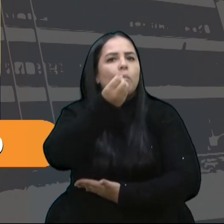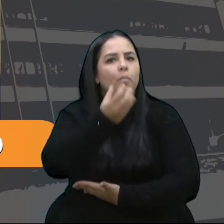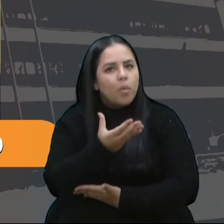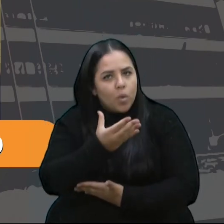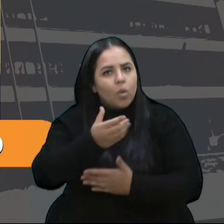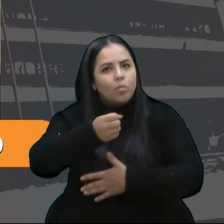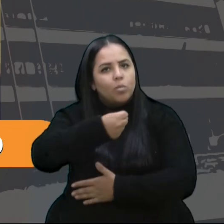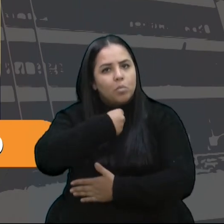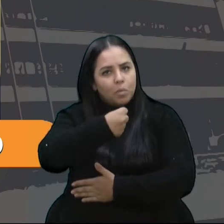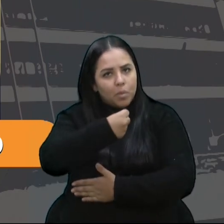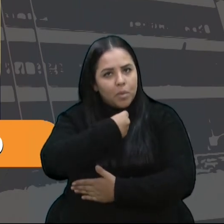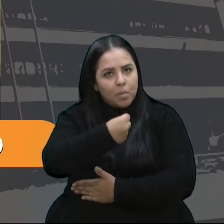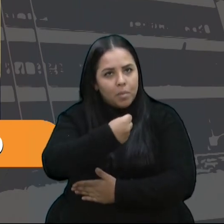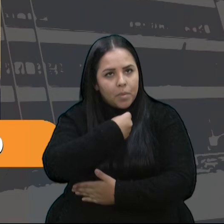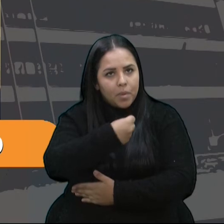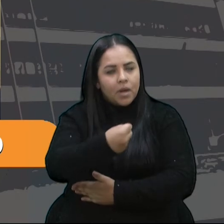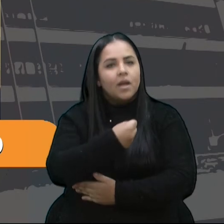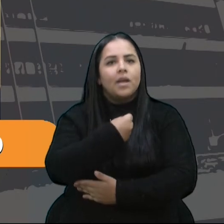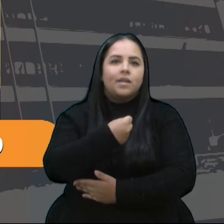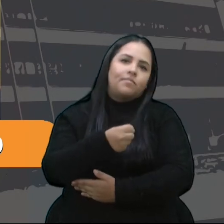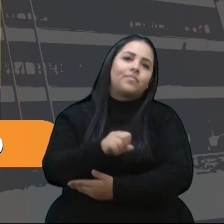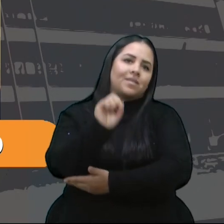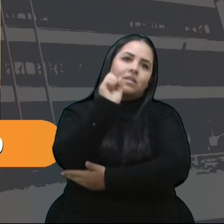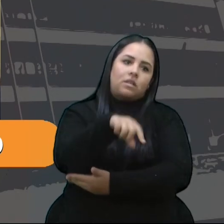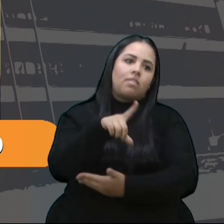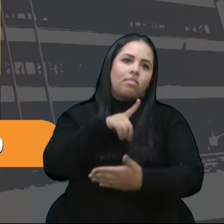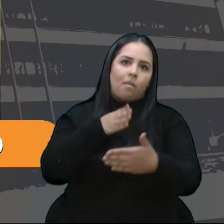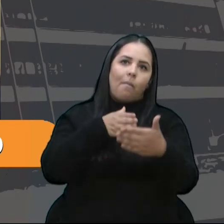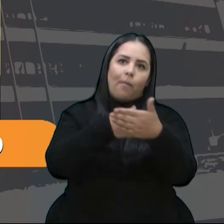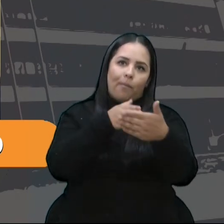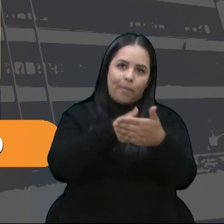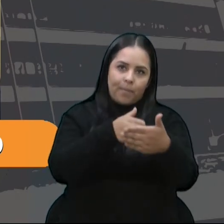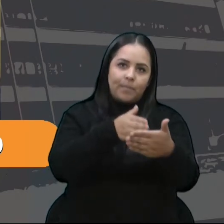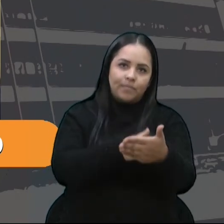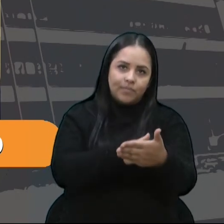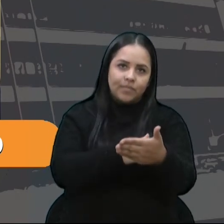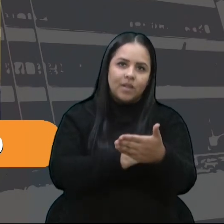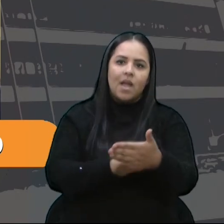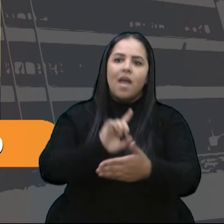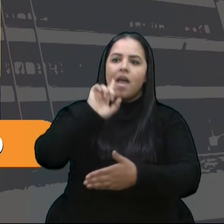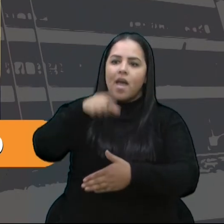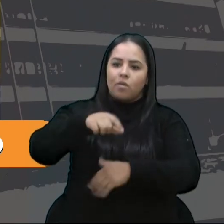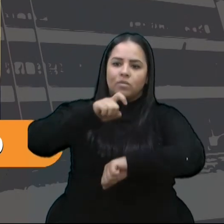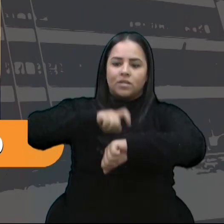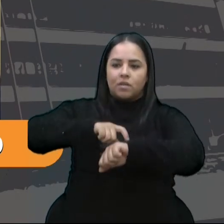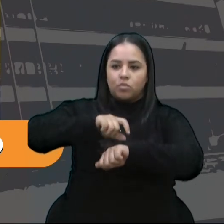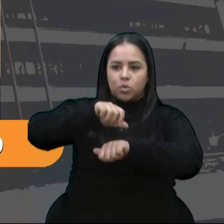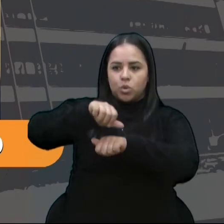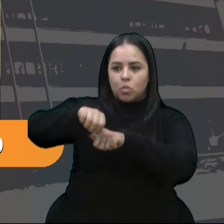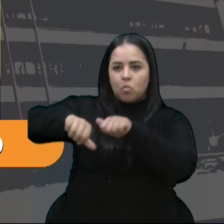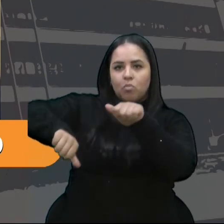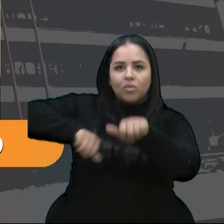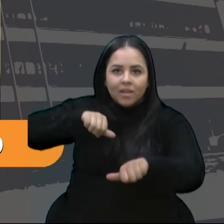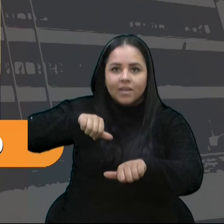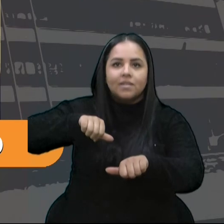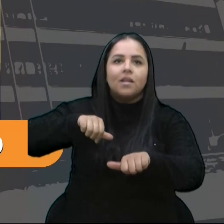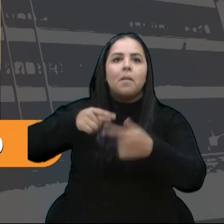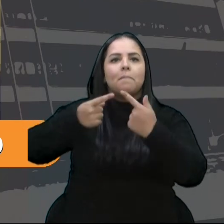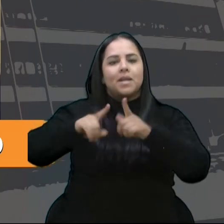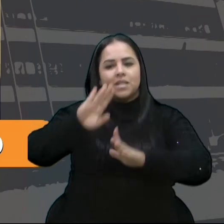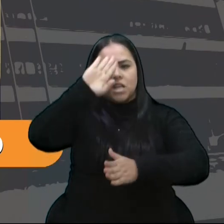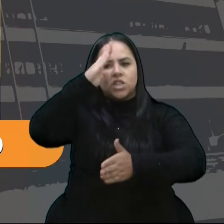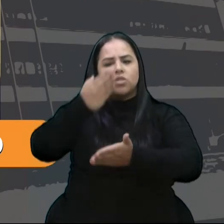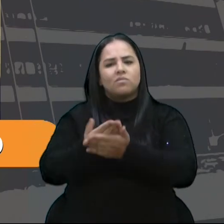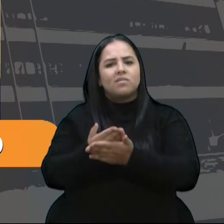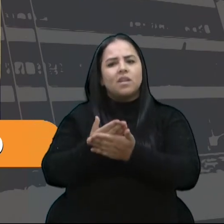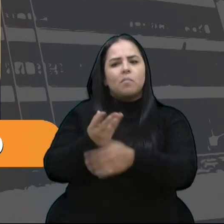jornalismo, evidentemente, com as suas restrições, é um momento transitório, mas eu vejo que com essa busca de